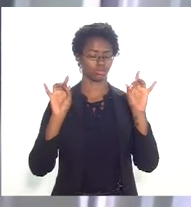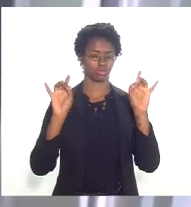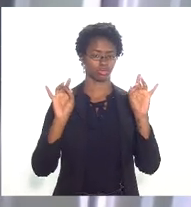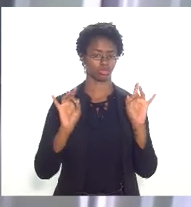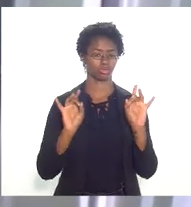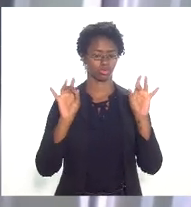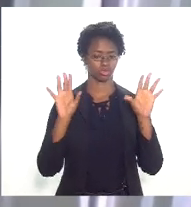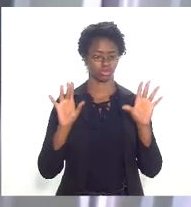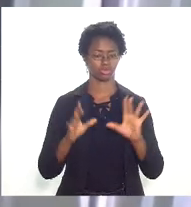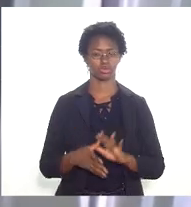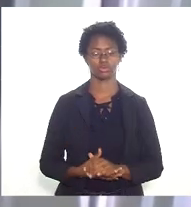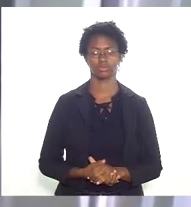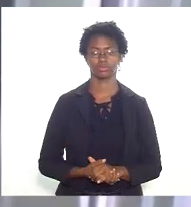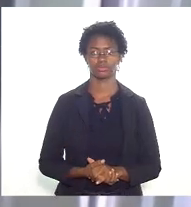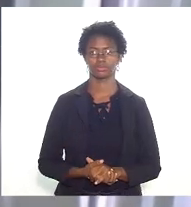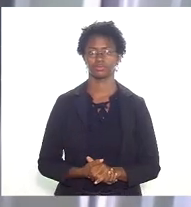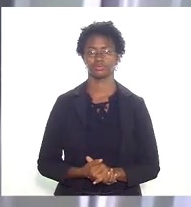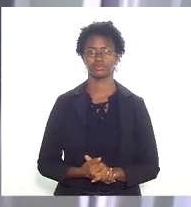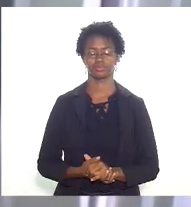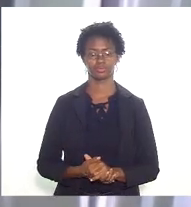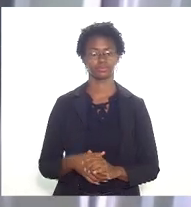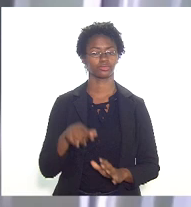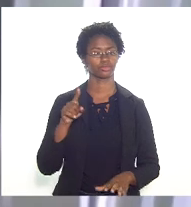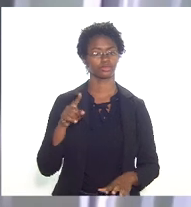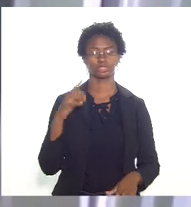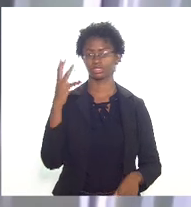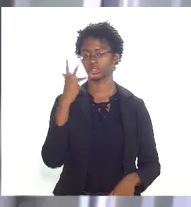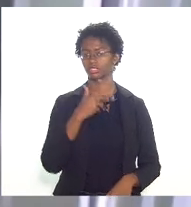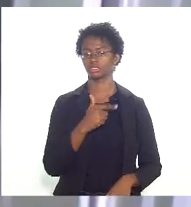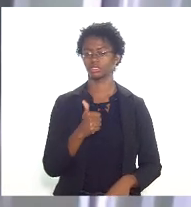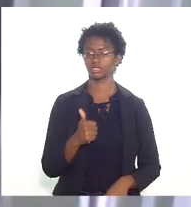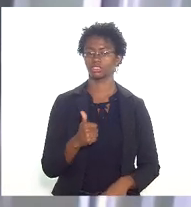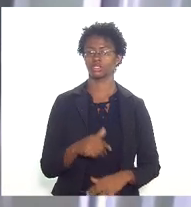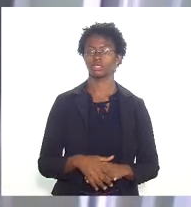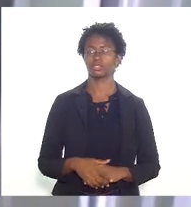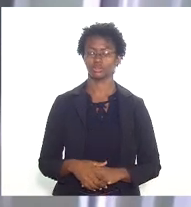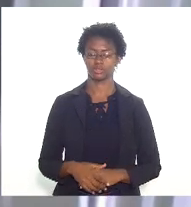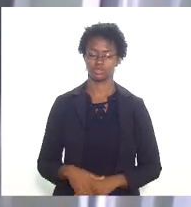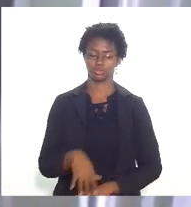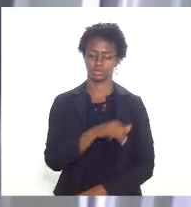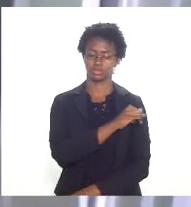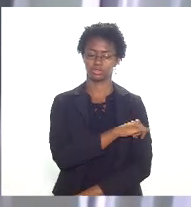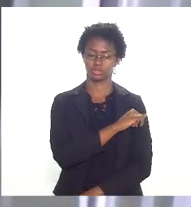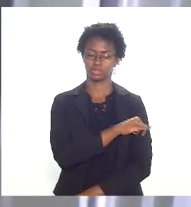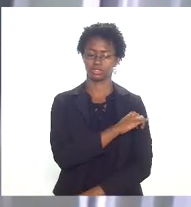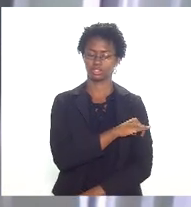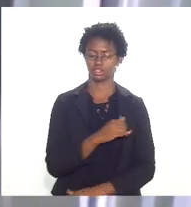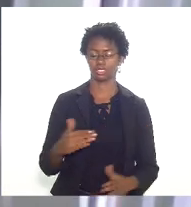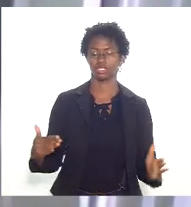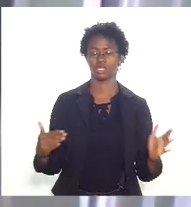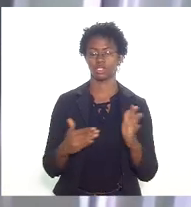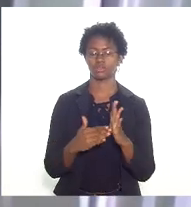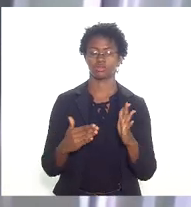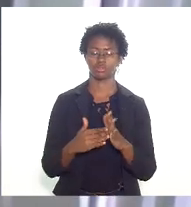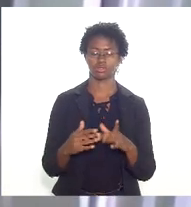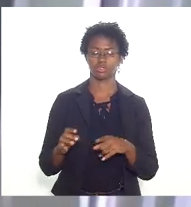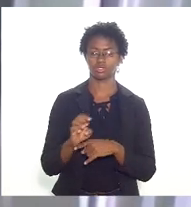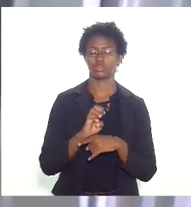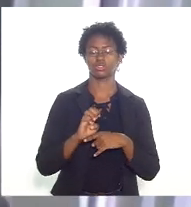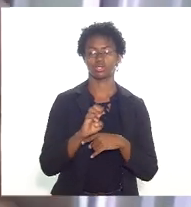Joia da combalida coroa Fluminense né a última estatal Estadual